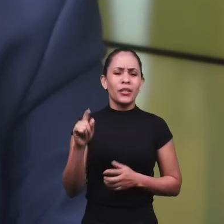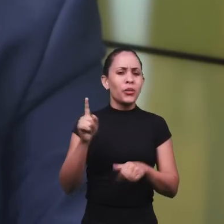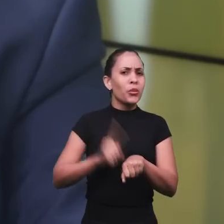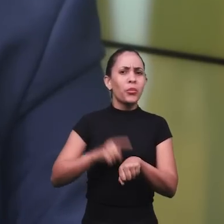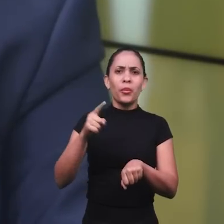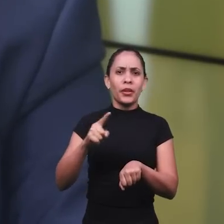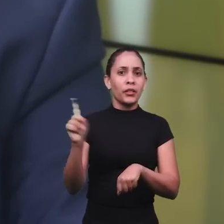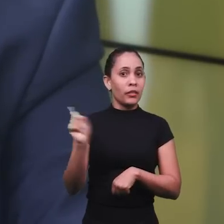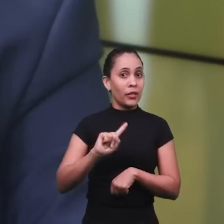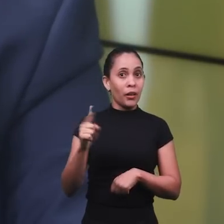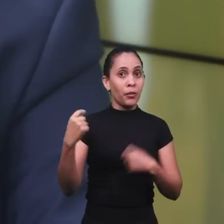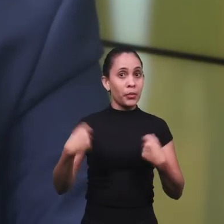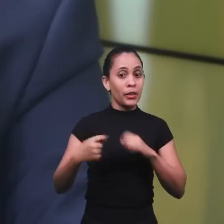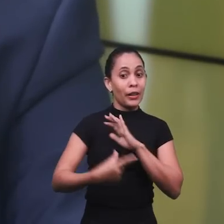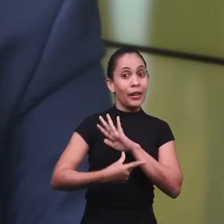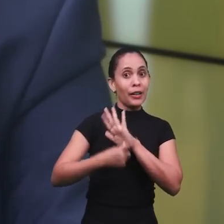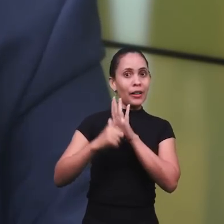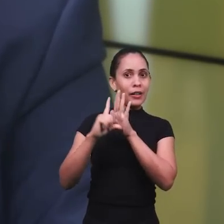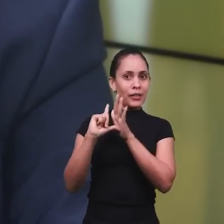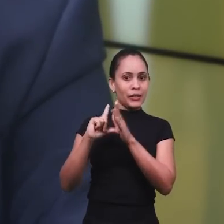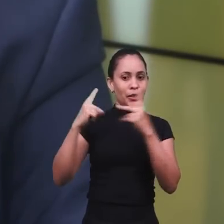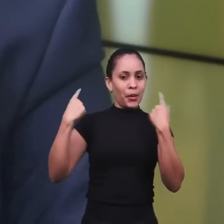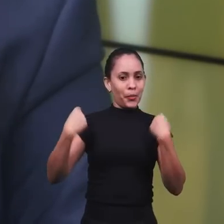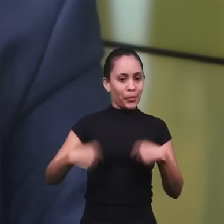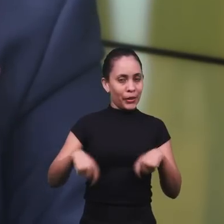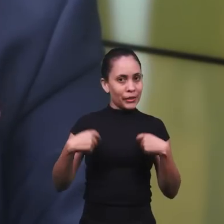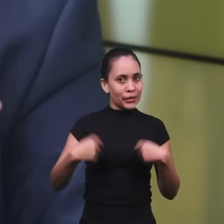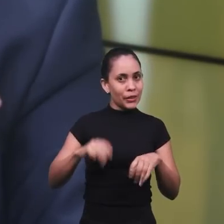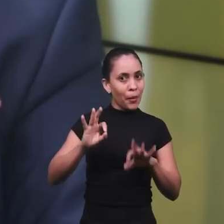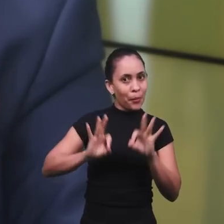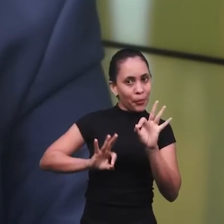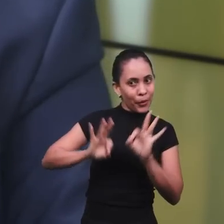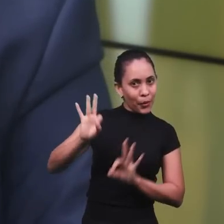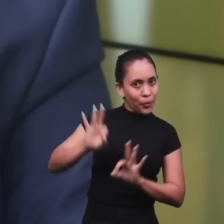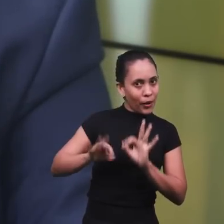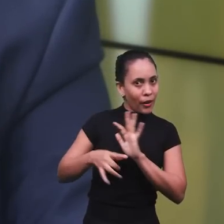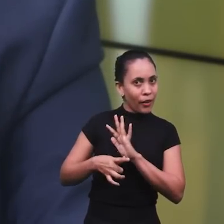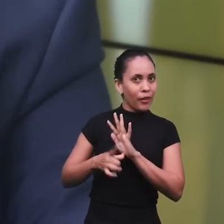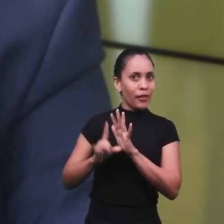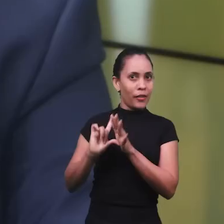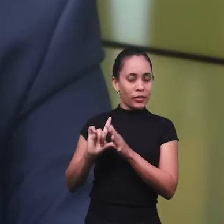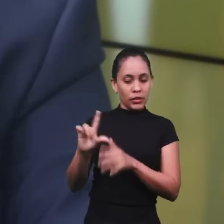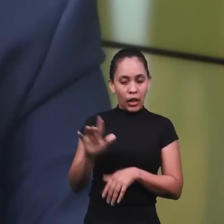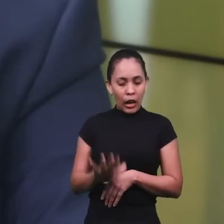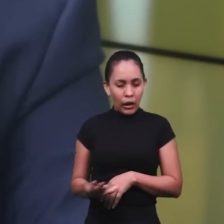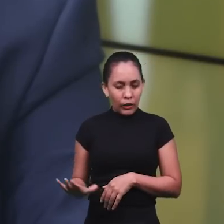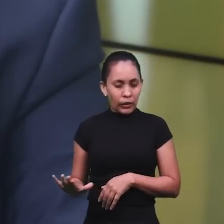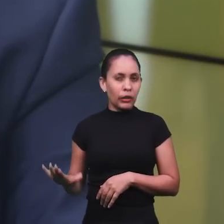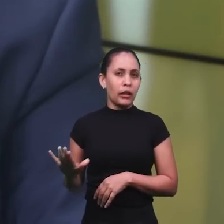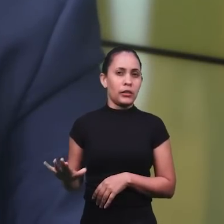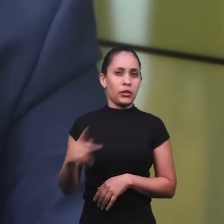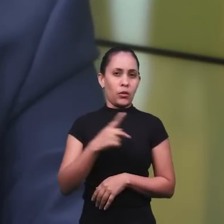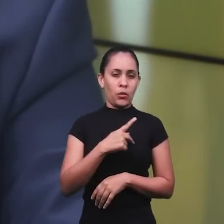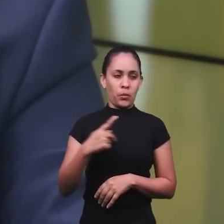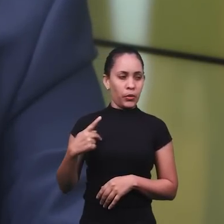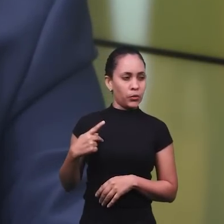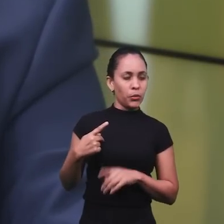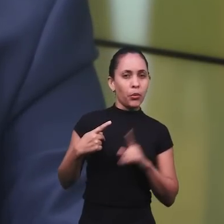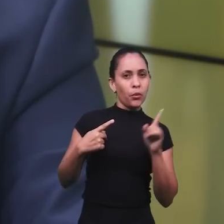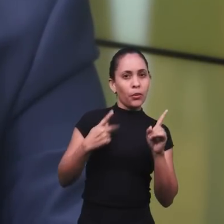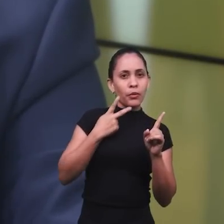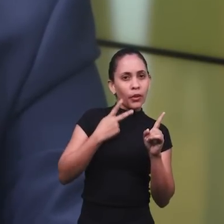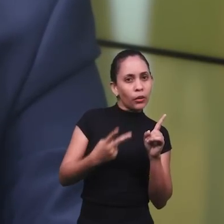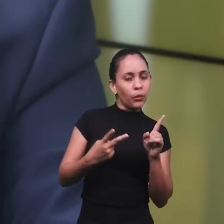vai resolver no momento, é necessário que você já tenha feito desde a tenra idade, aquilo que o pastor Jerônimo falou